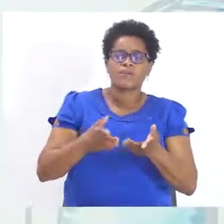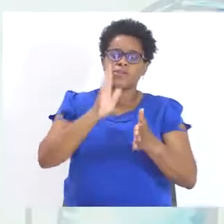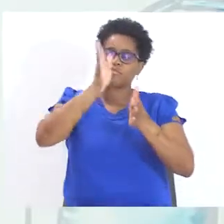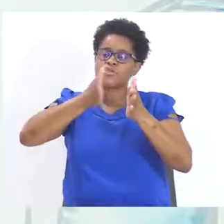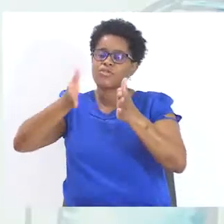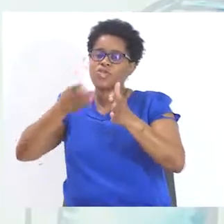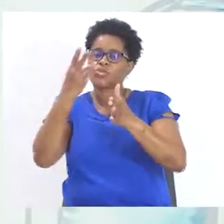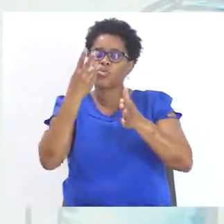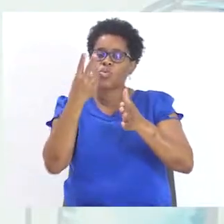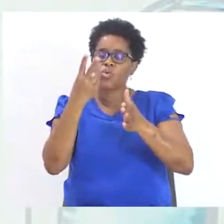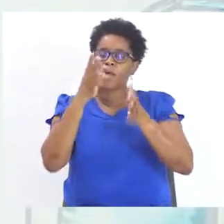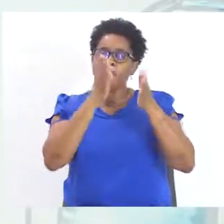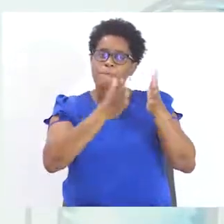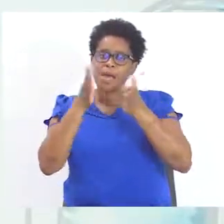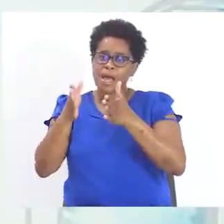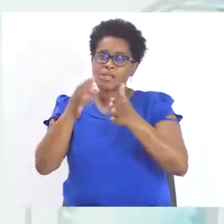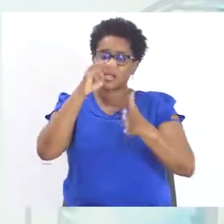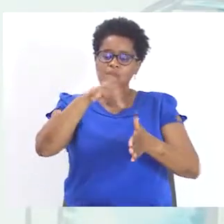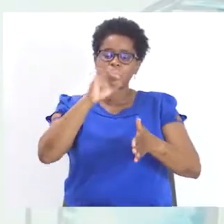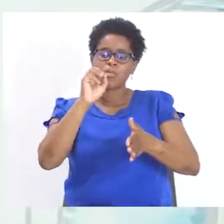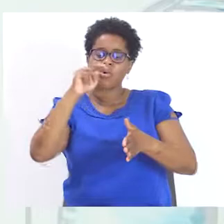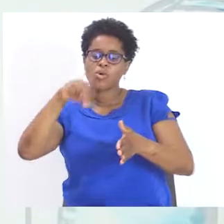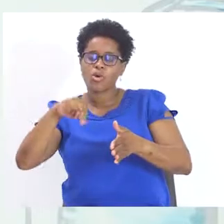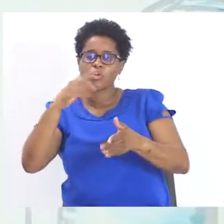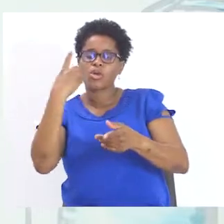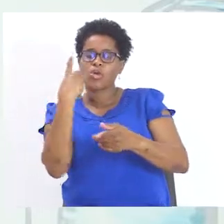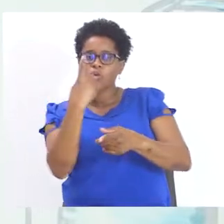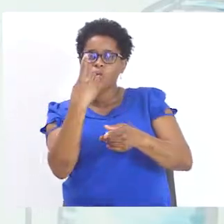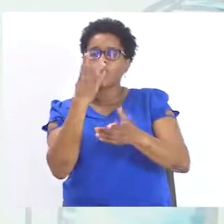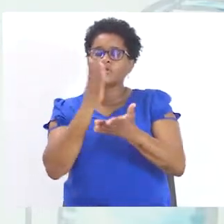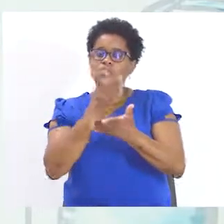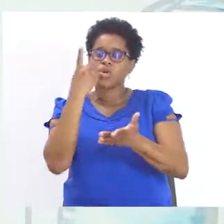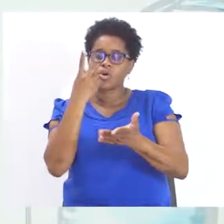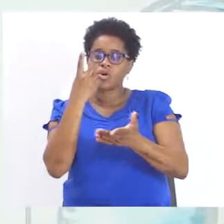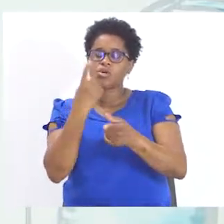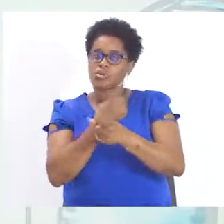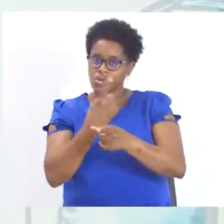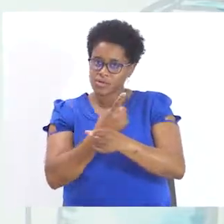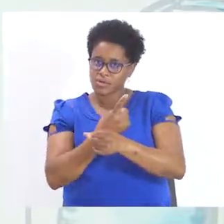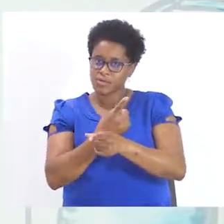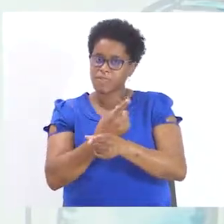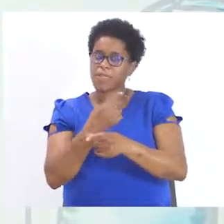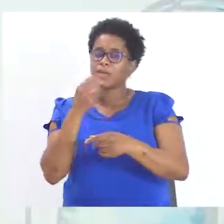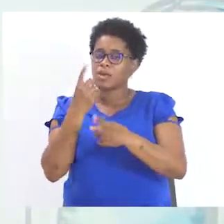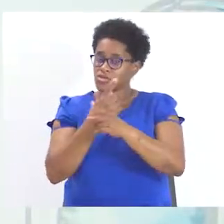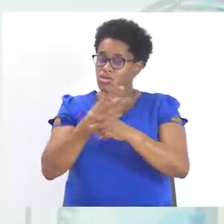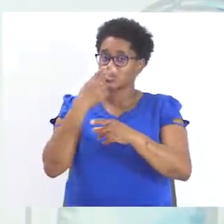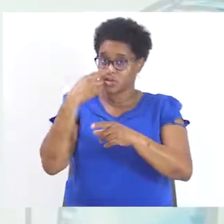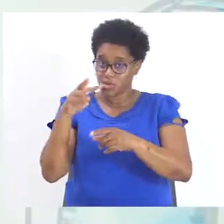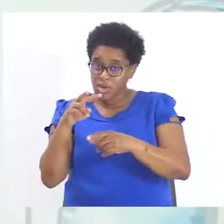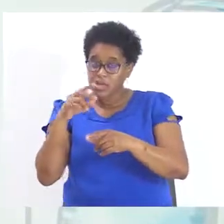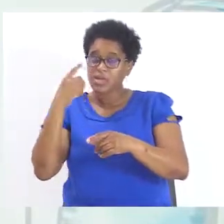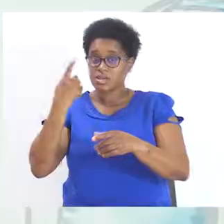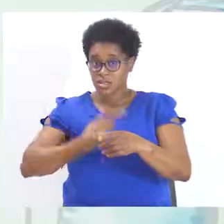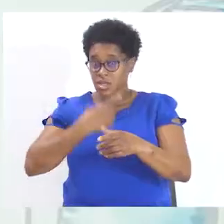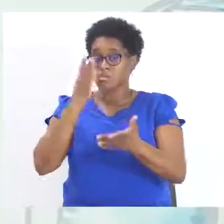em duas partes. Mono significa uma coisa só. Significa que a expressão que nós vamos ver tem que ser uma só. Muita